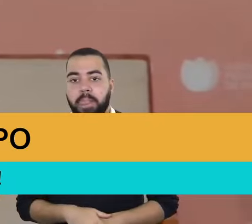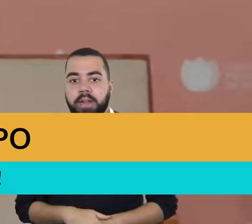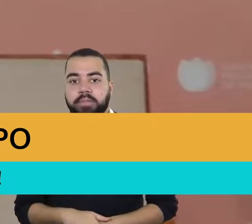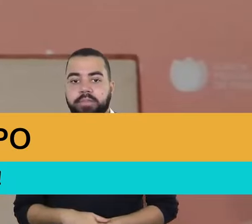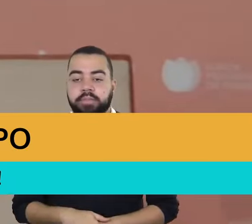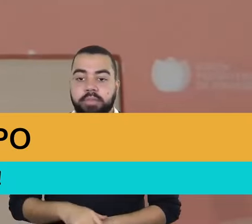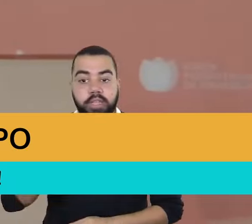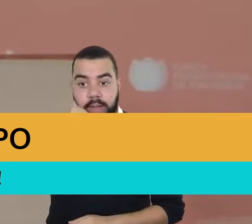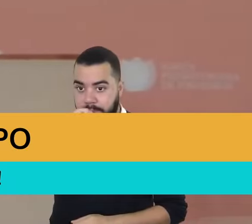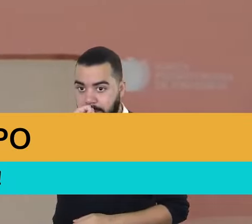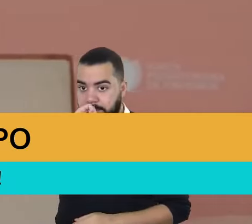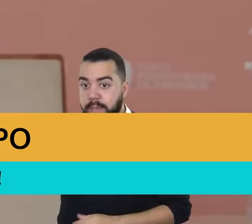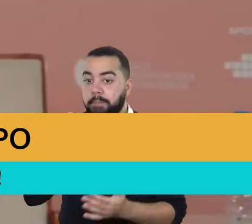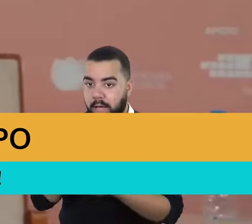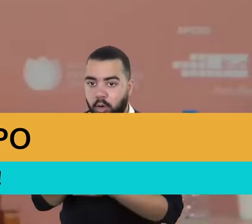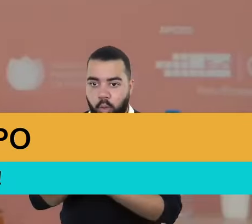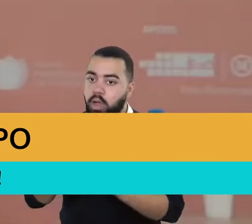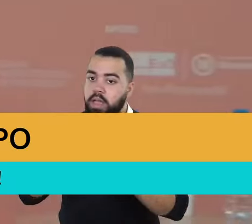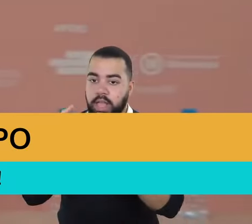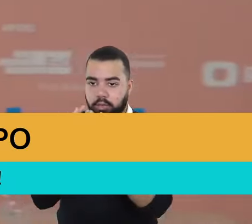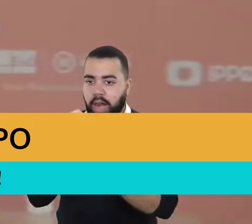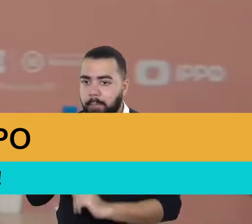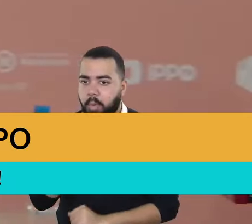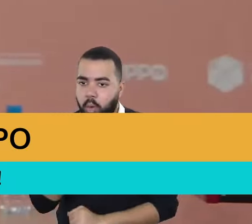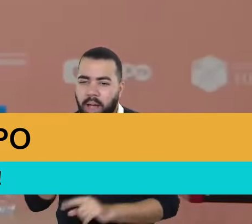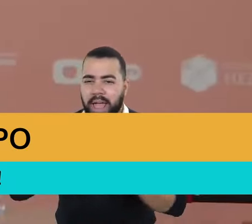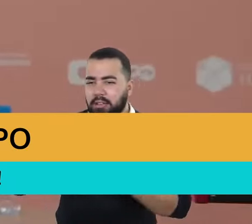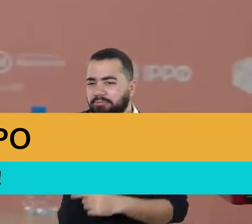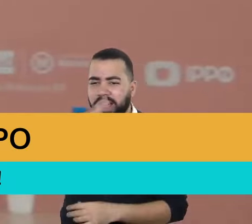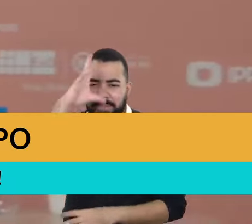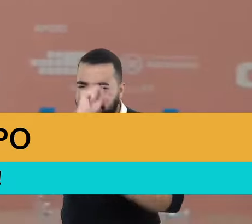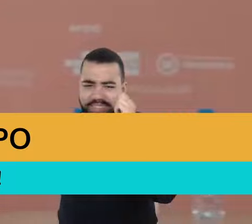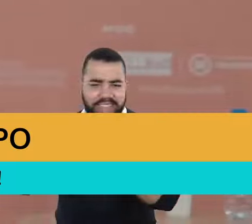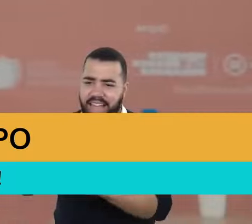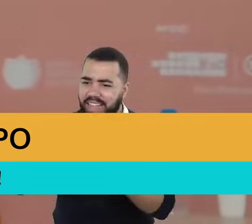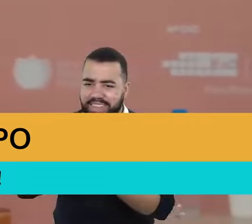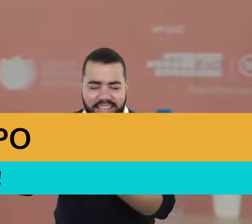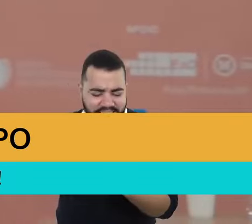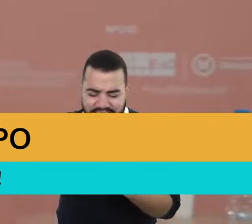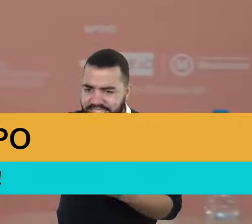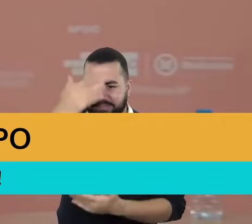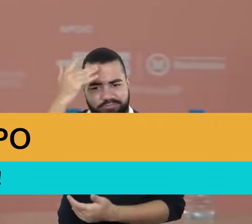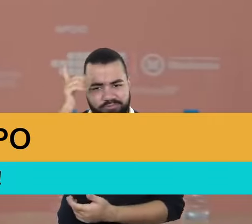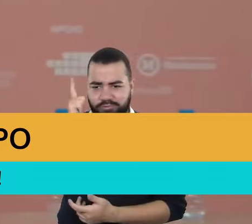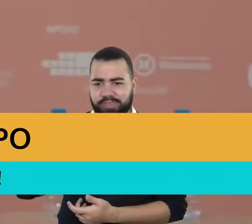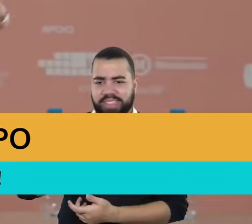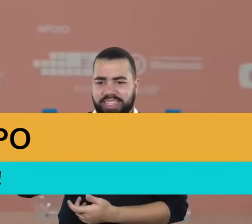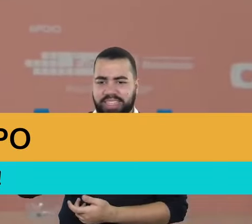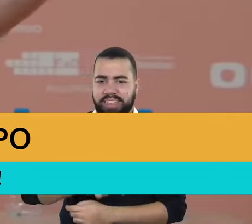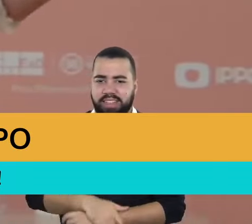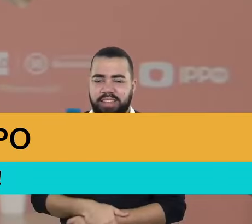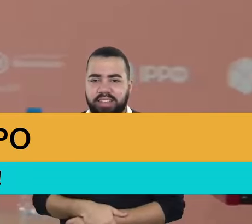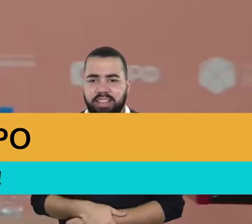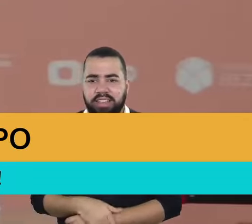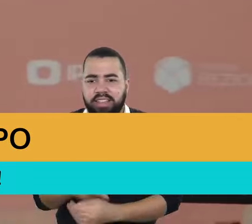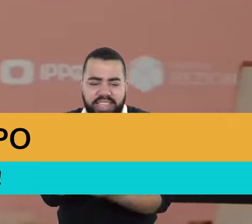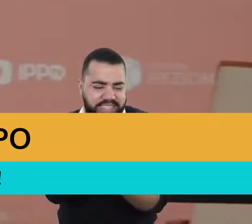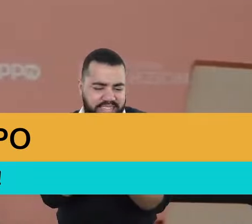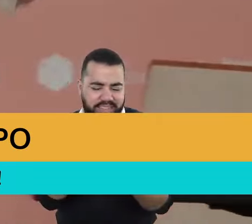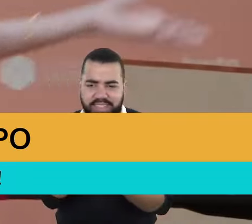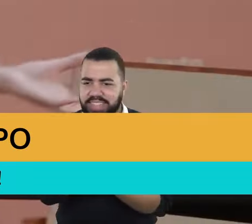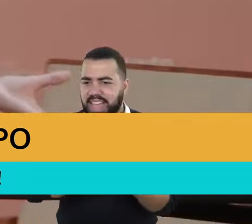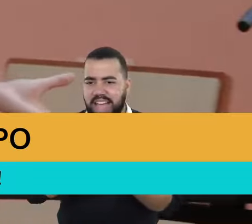E daí minha mãe me colocou na melhorzinha que tinha, mas mesmo assim eu não aprendi a ler, eu não desenvolvia. Eu nunca fui a menina que desenhava nas